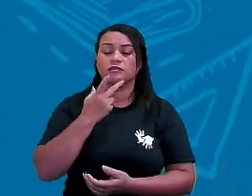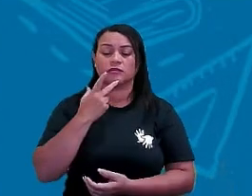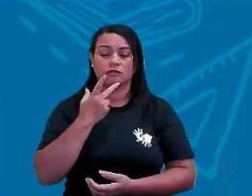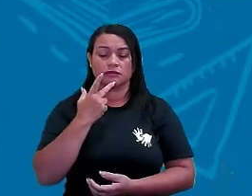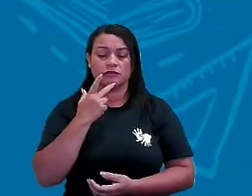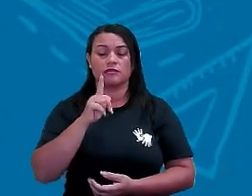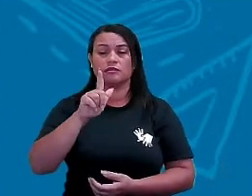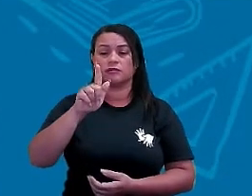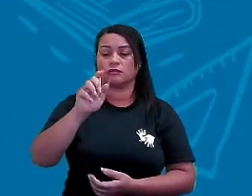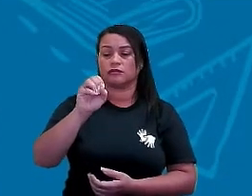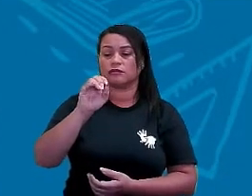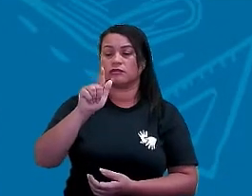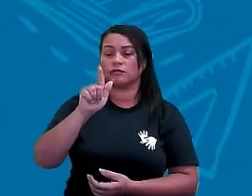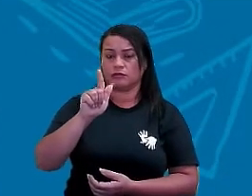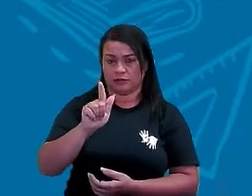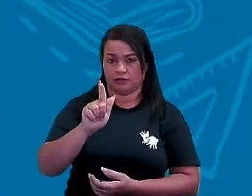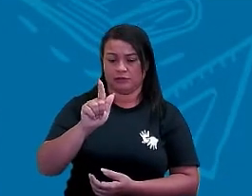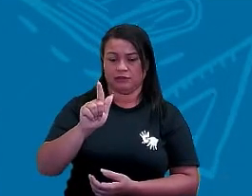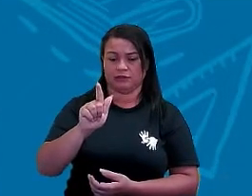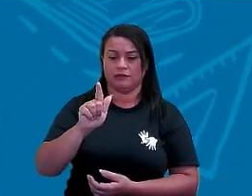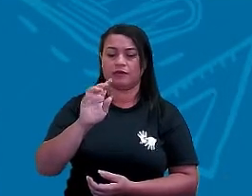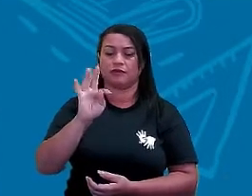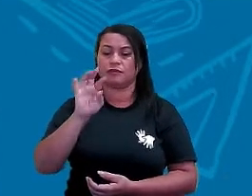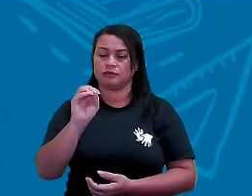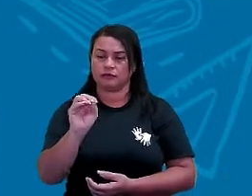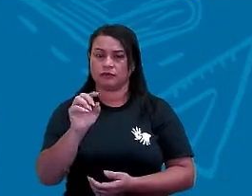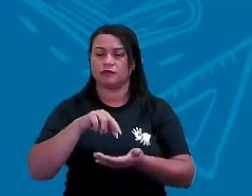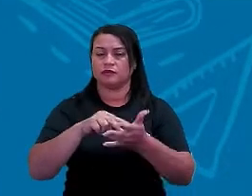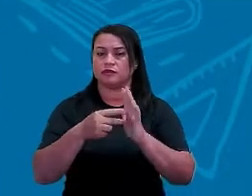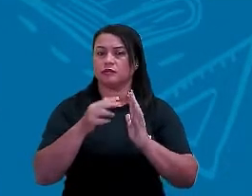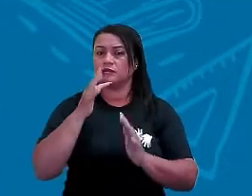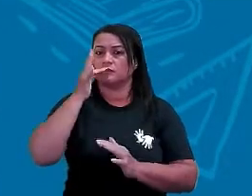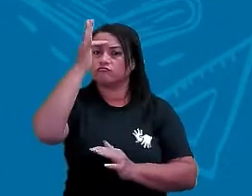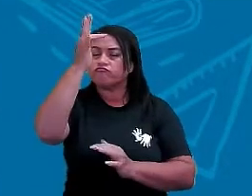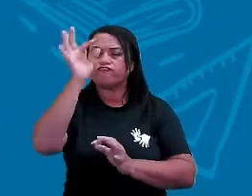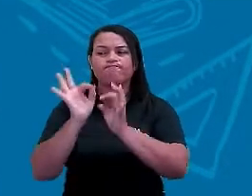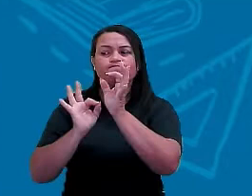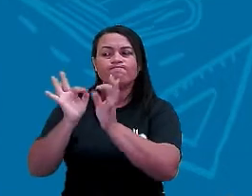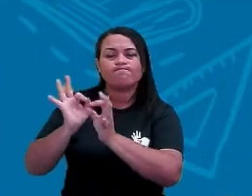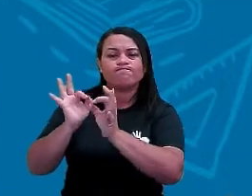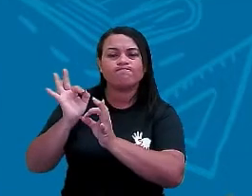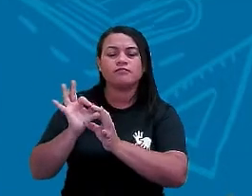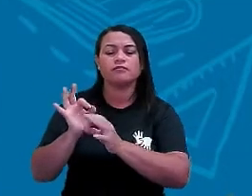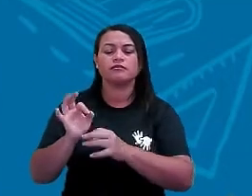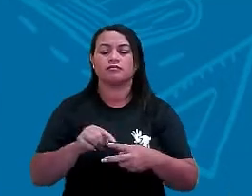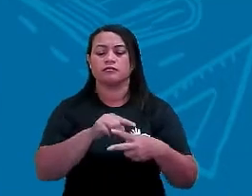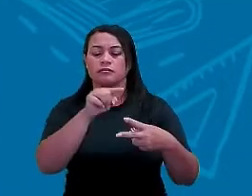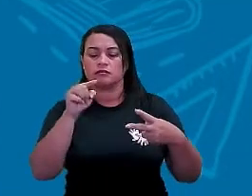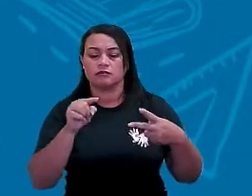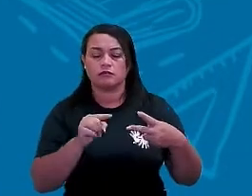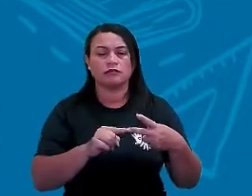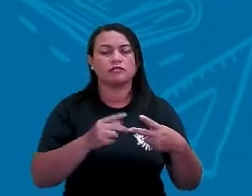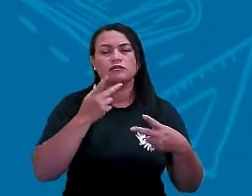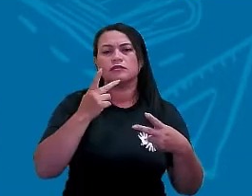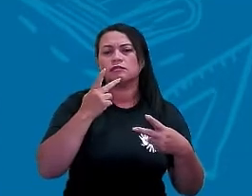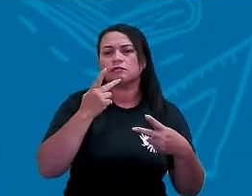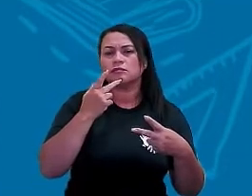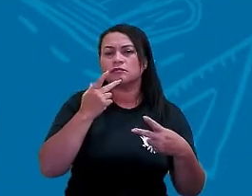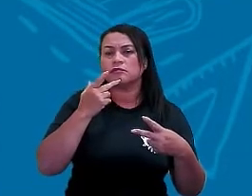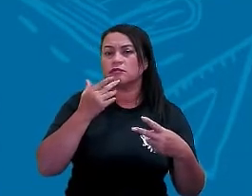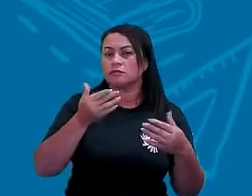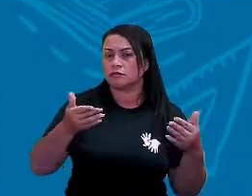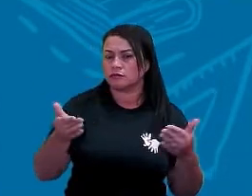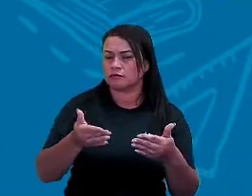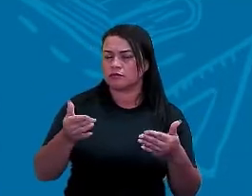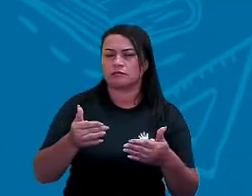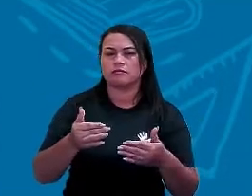futuro planejado. Tá? Quando eu uso o presente contínuo, mas com ideia de futuro, aí